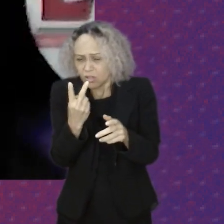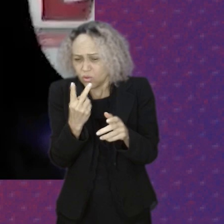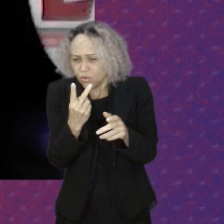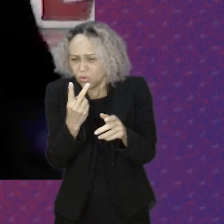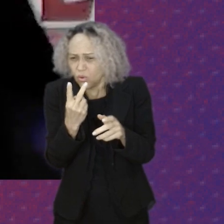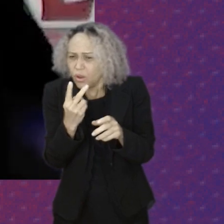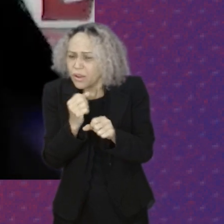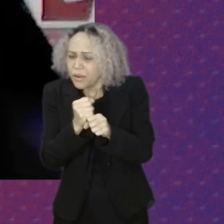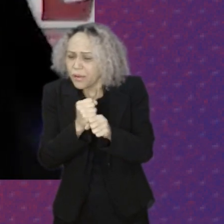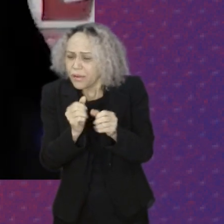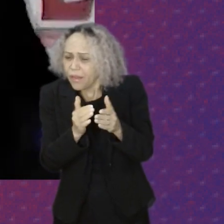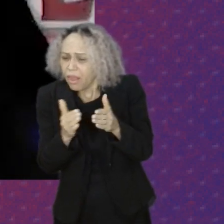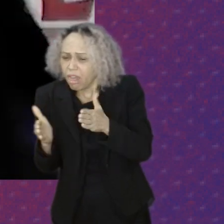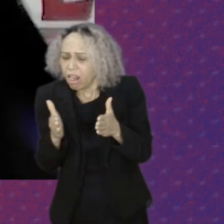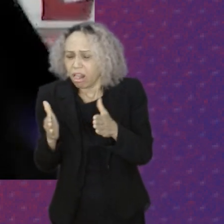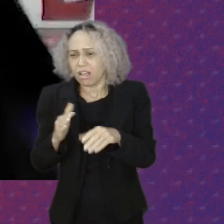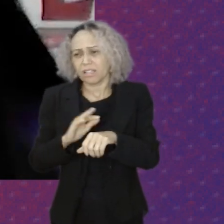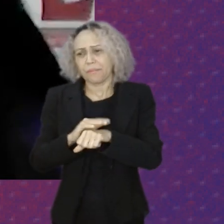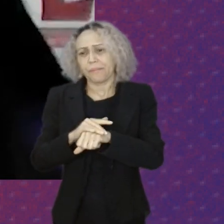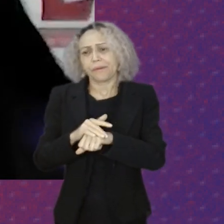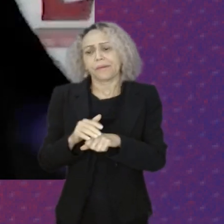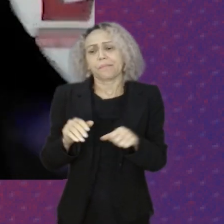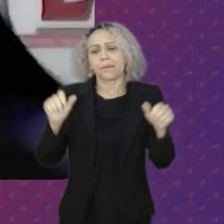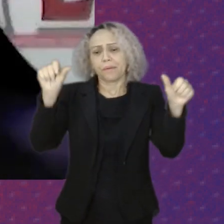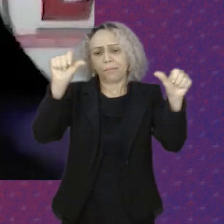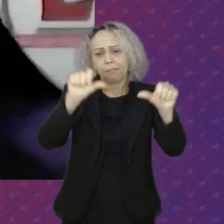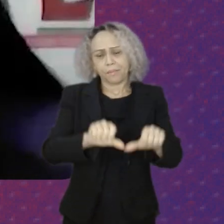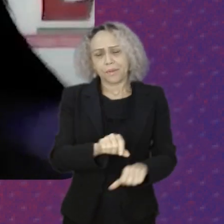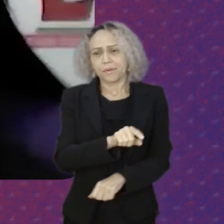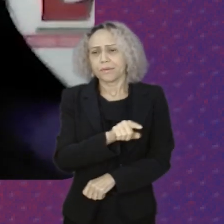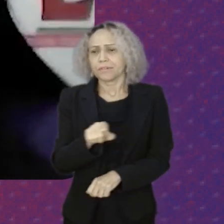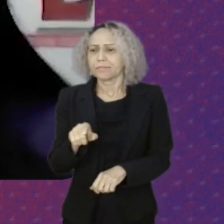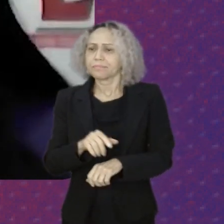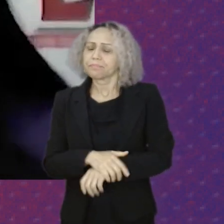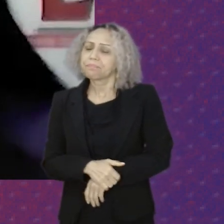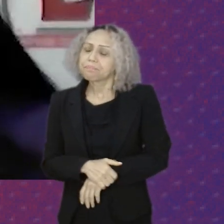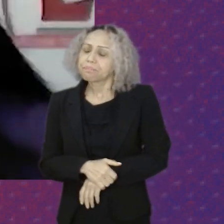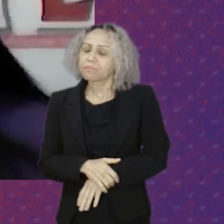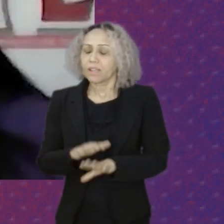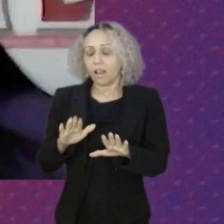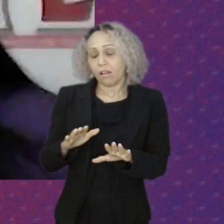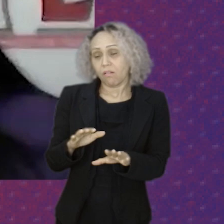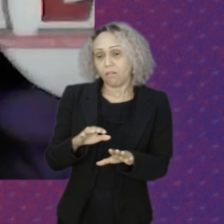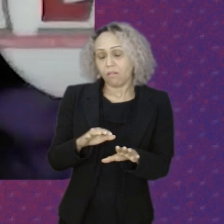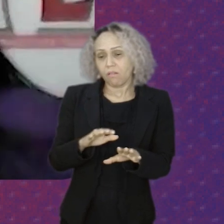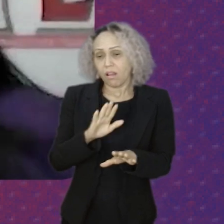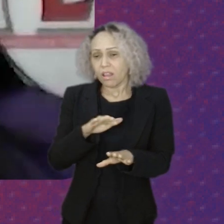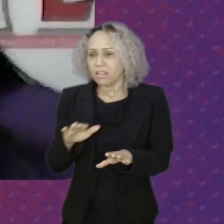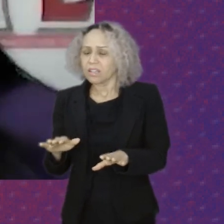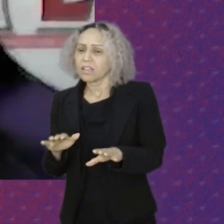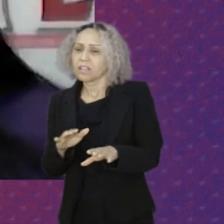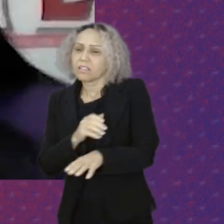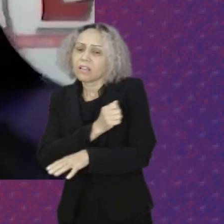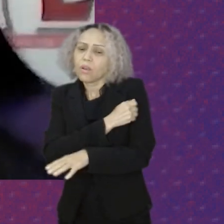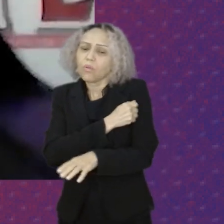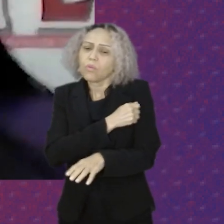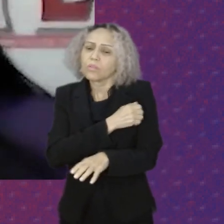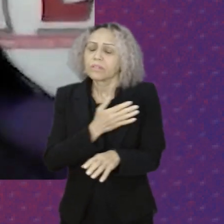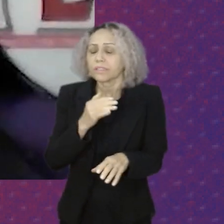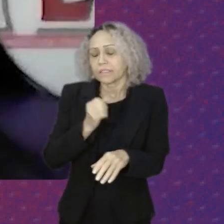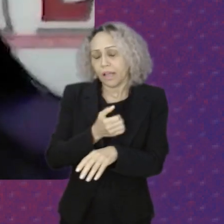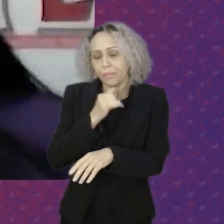a juventude que estava no ensino médio, nesse período, no ensino fundamental, quem estava no ensino